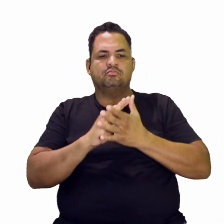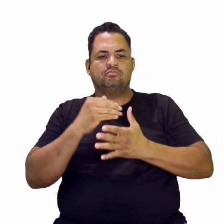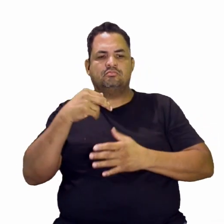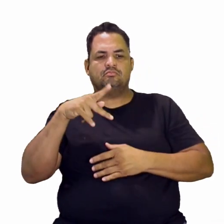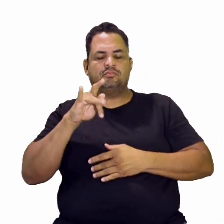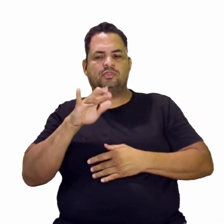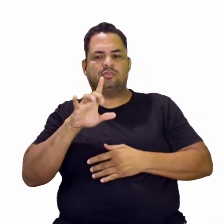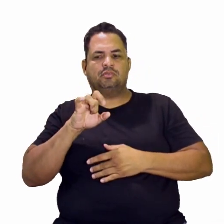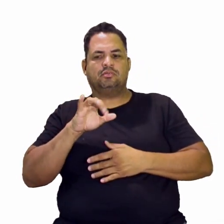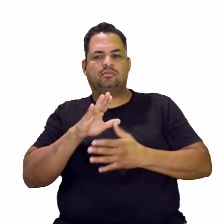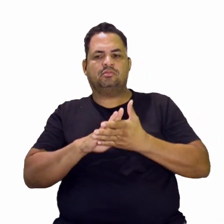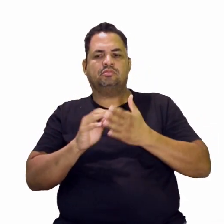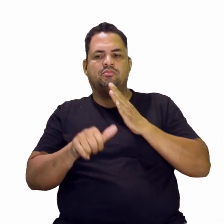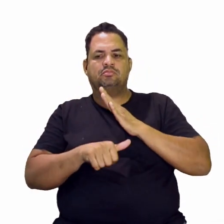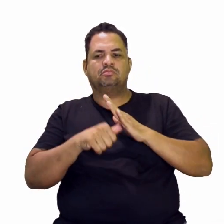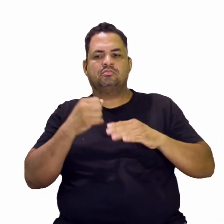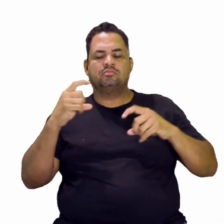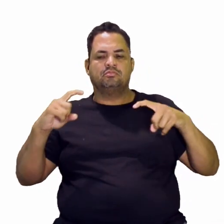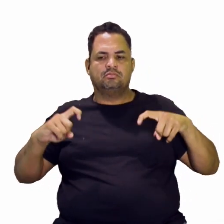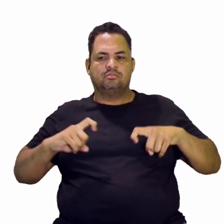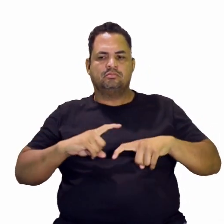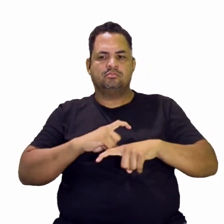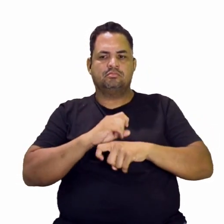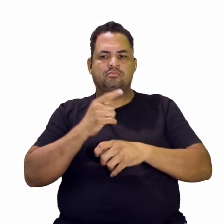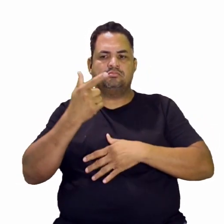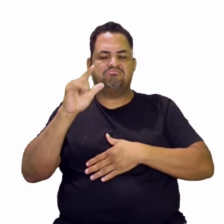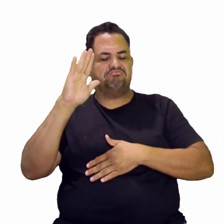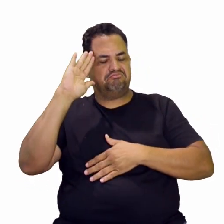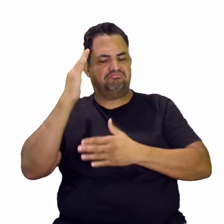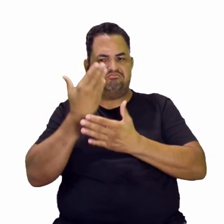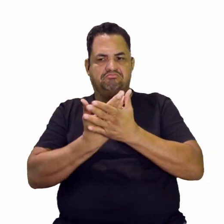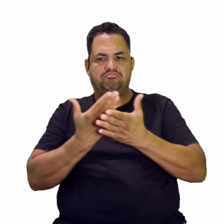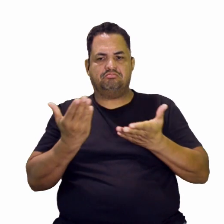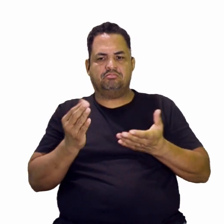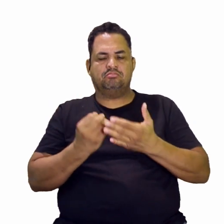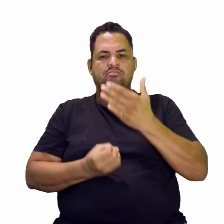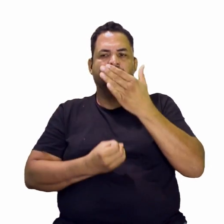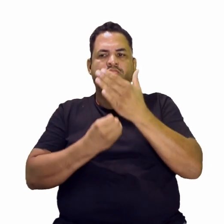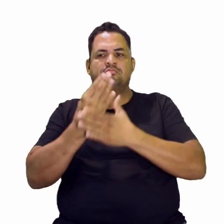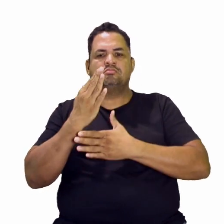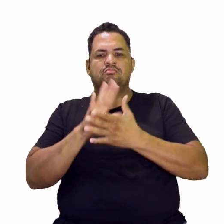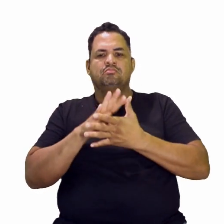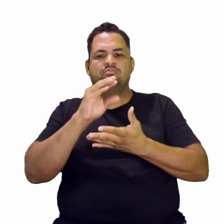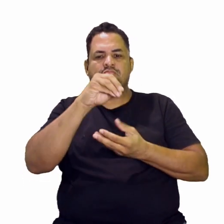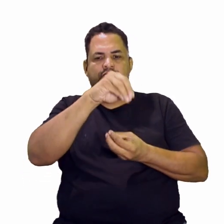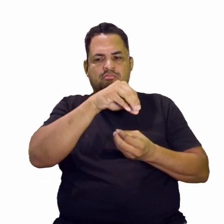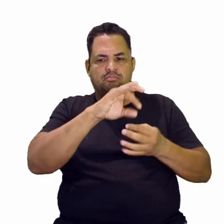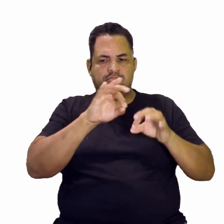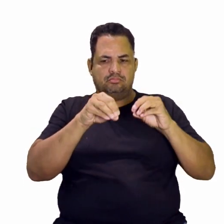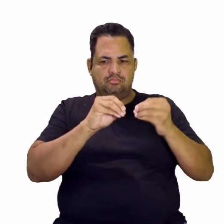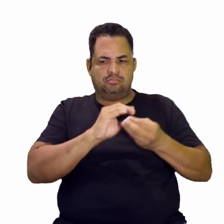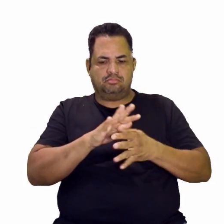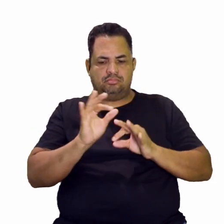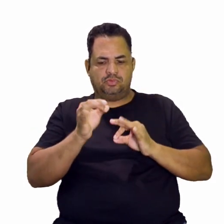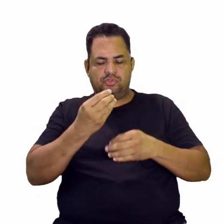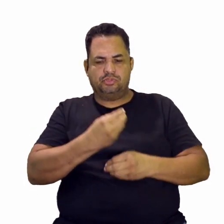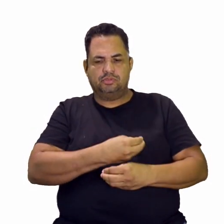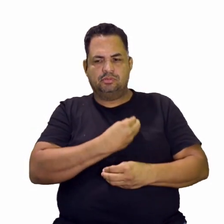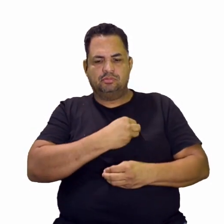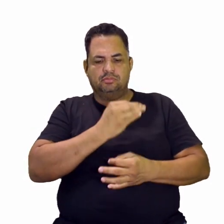os primeiros organismos, as primeiras bactérias aí. Outros não acreditam que os vírus tenham surgido de fragmentos de outros seres